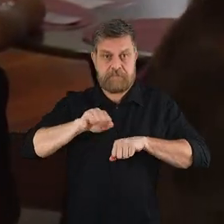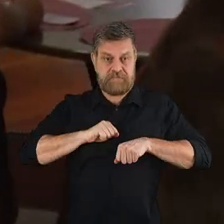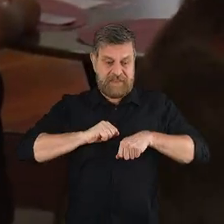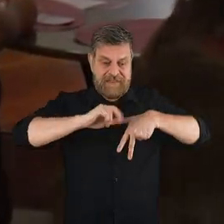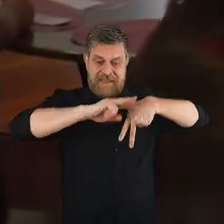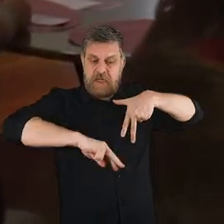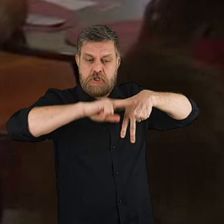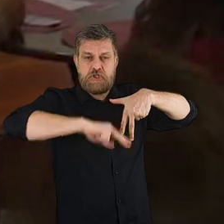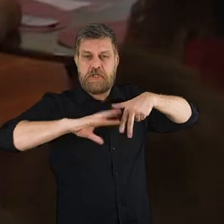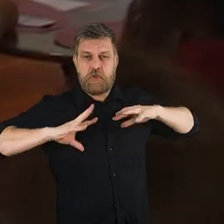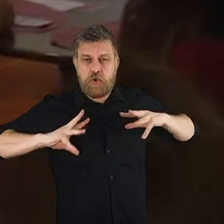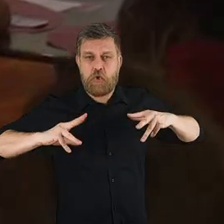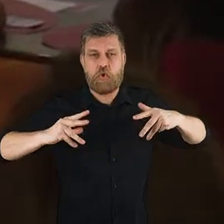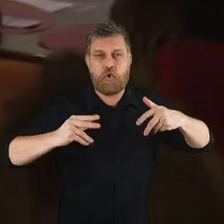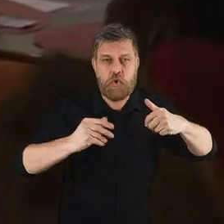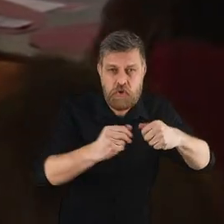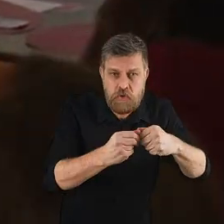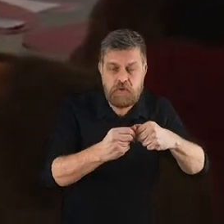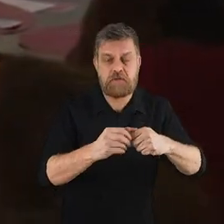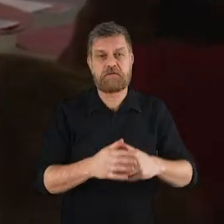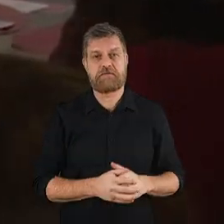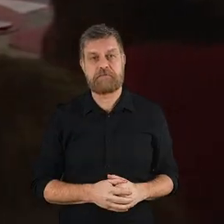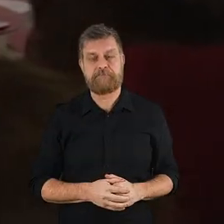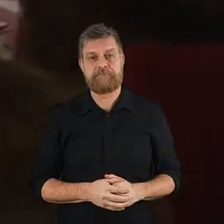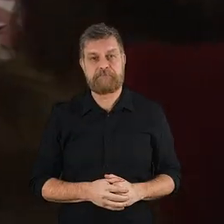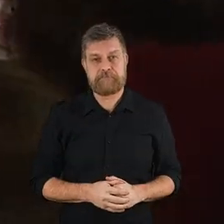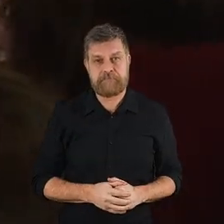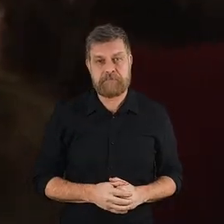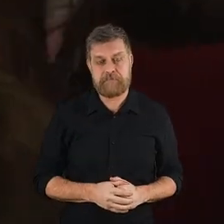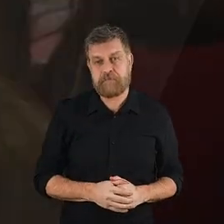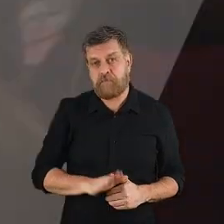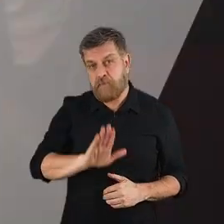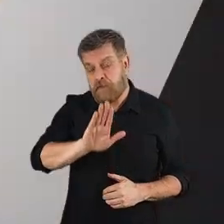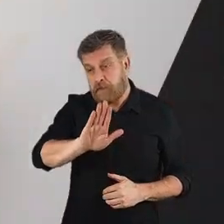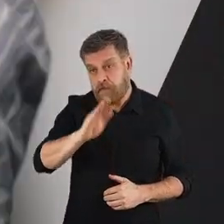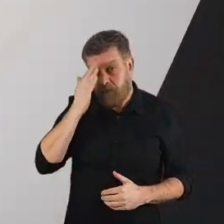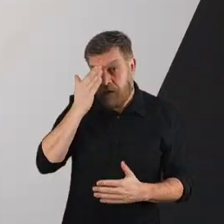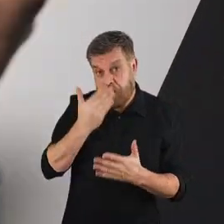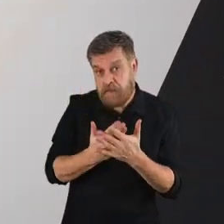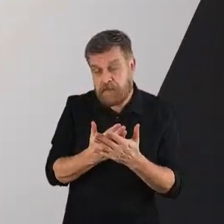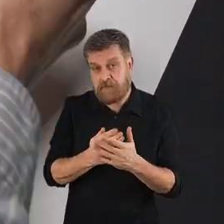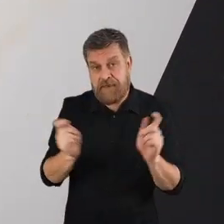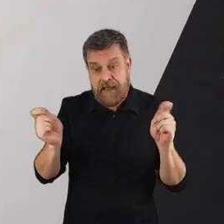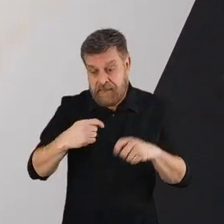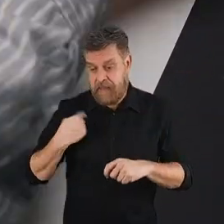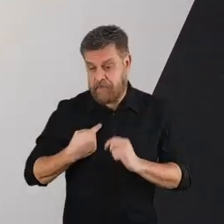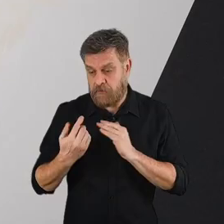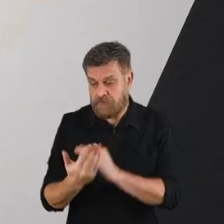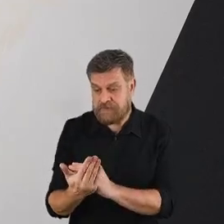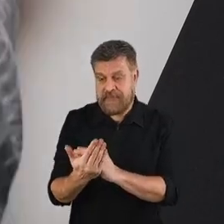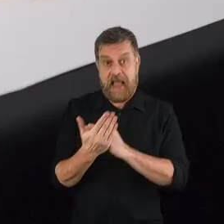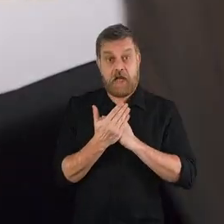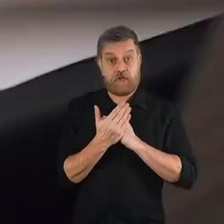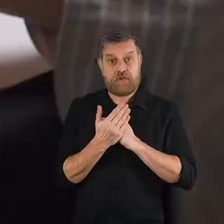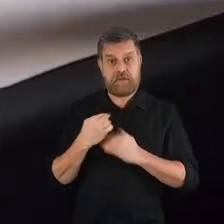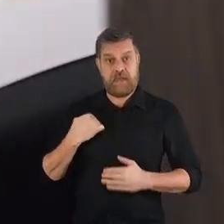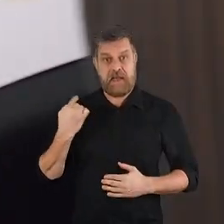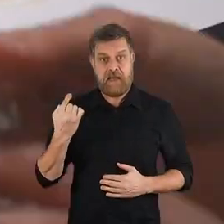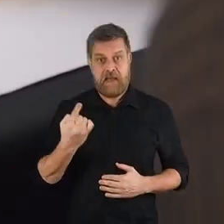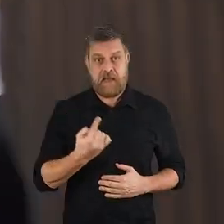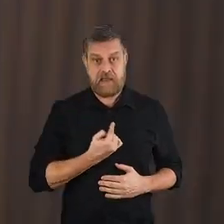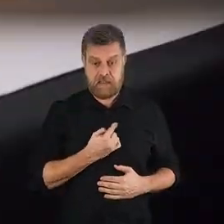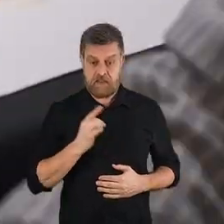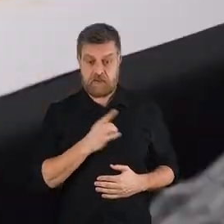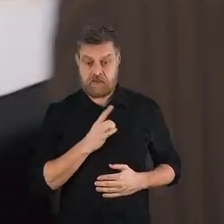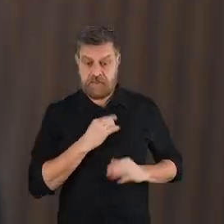gêneros, todos os sexos, todas as possibilidades humanas, né? Quem sabe isso não vai nos ajudar a encarar os